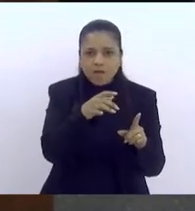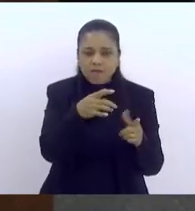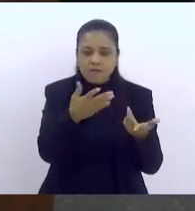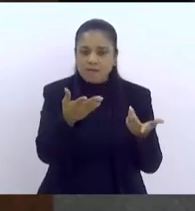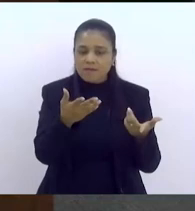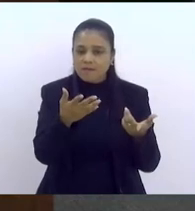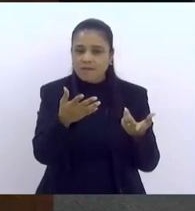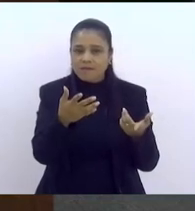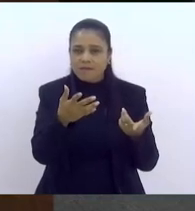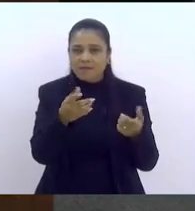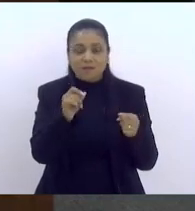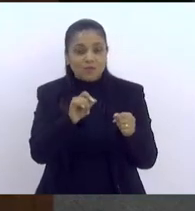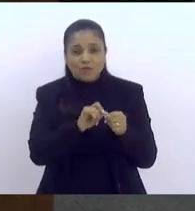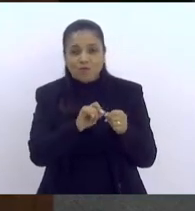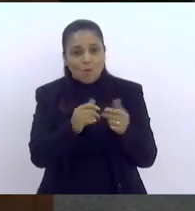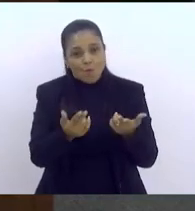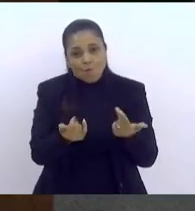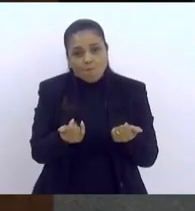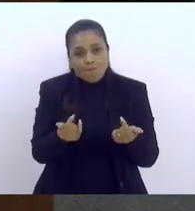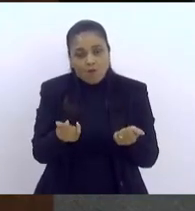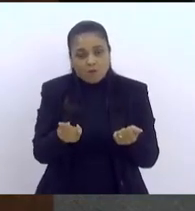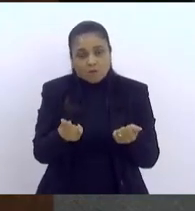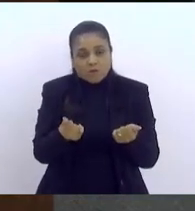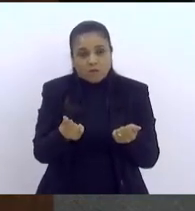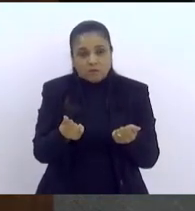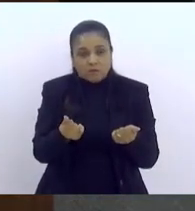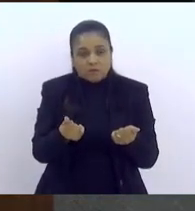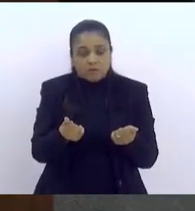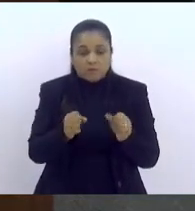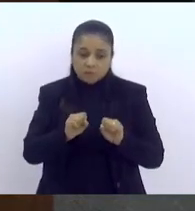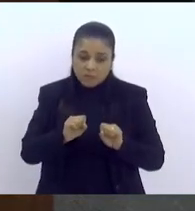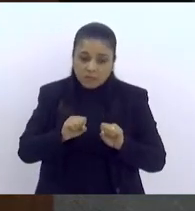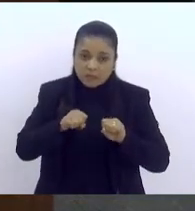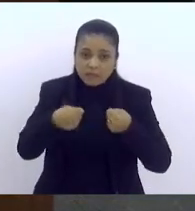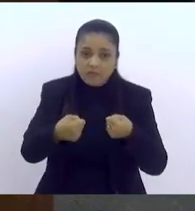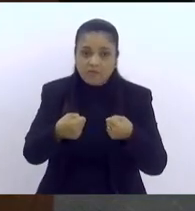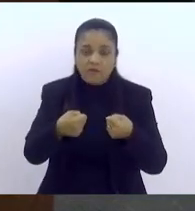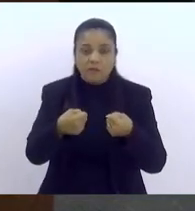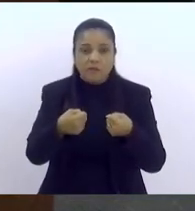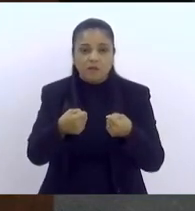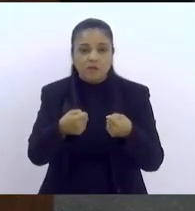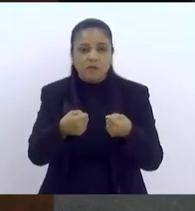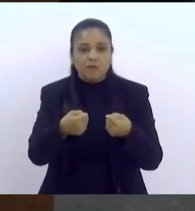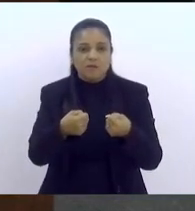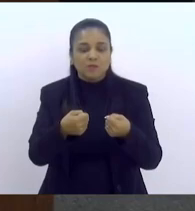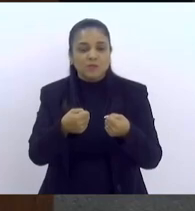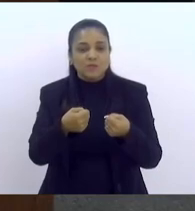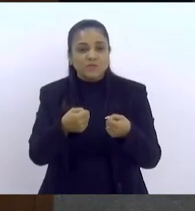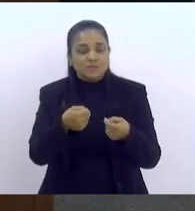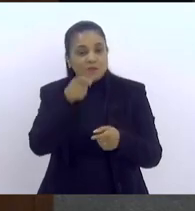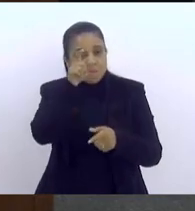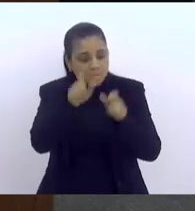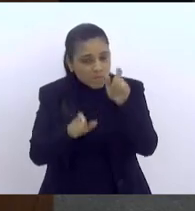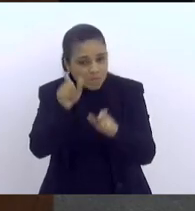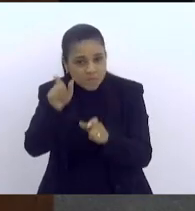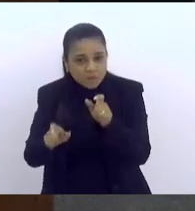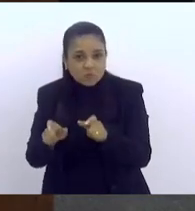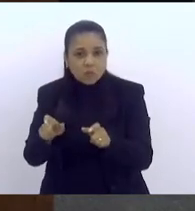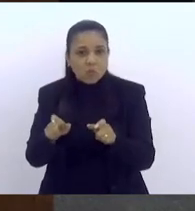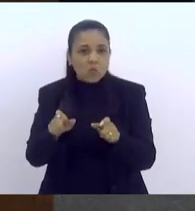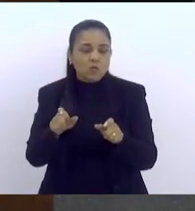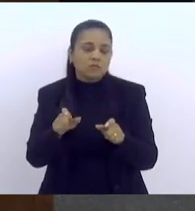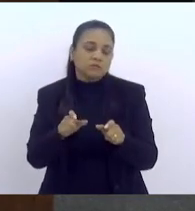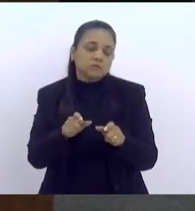pela possibilidade de defender aqueles e aquelas que são inviabilizados pelas